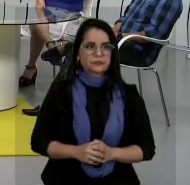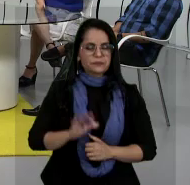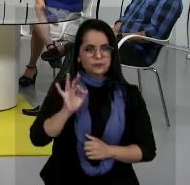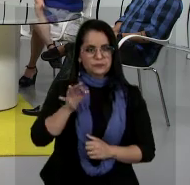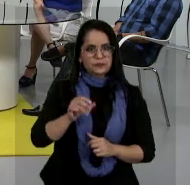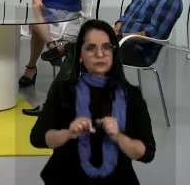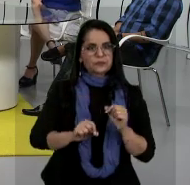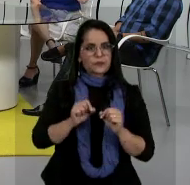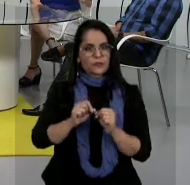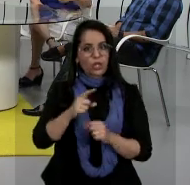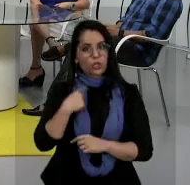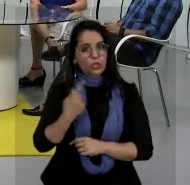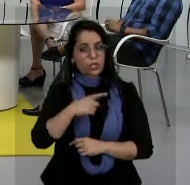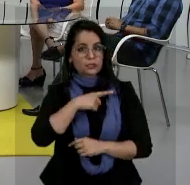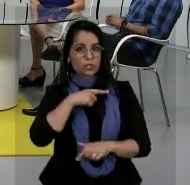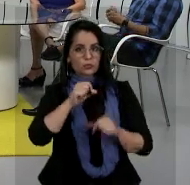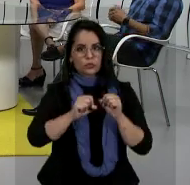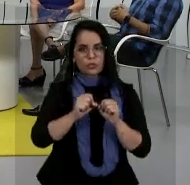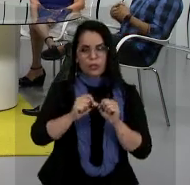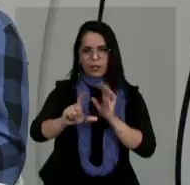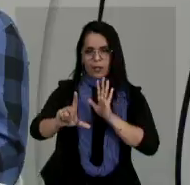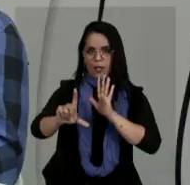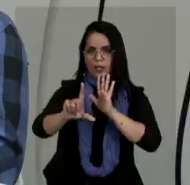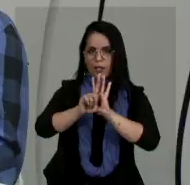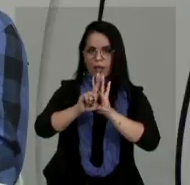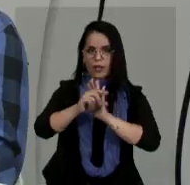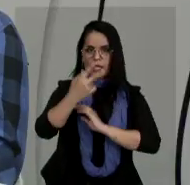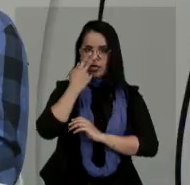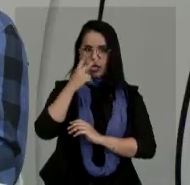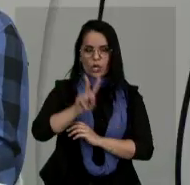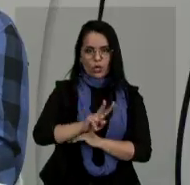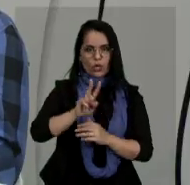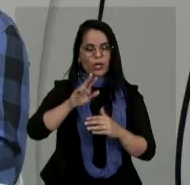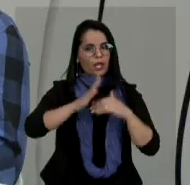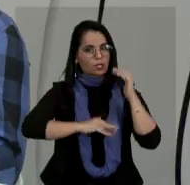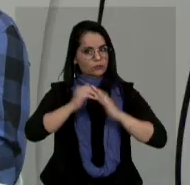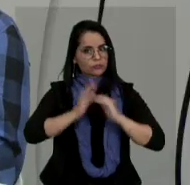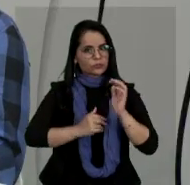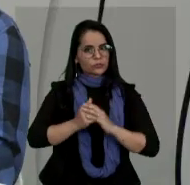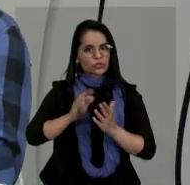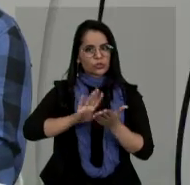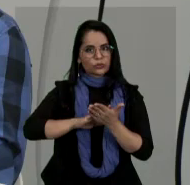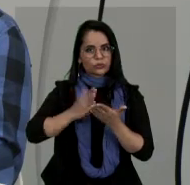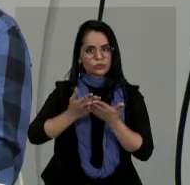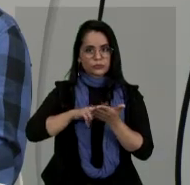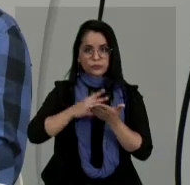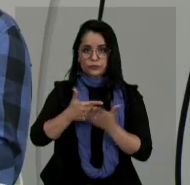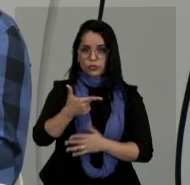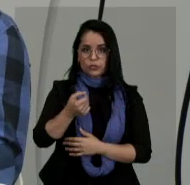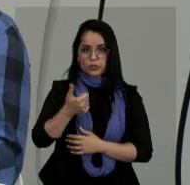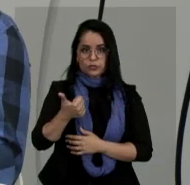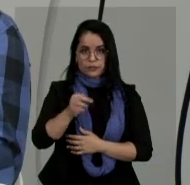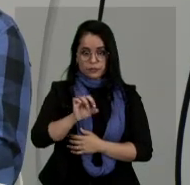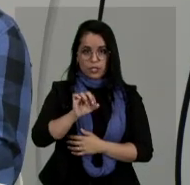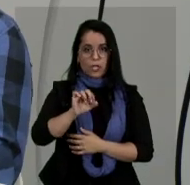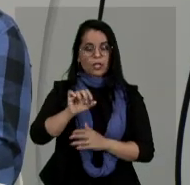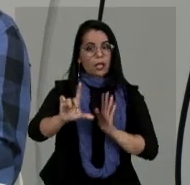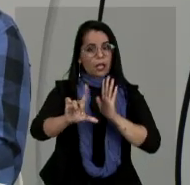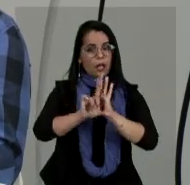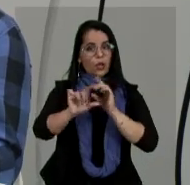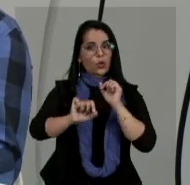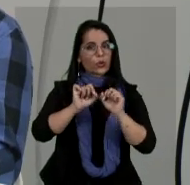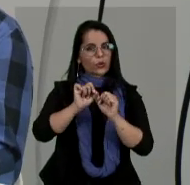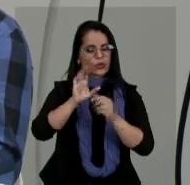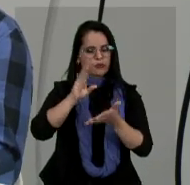Exato. A gente tem aí a legislação que reconhece a profissão do tradutor e intérprete Libras em 2010. É uma legislação ainda